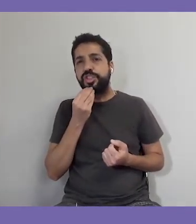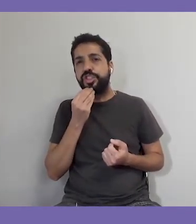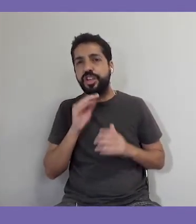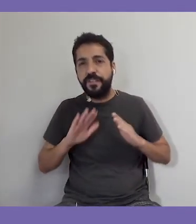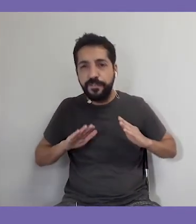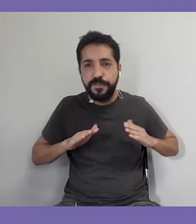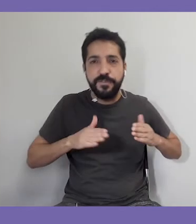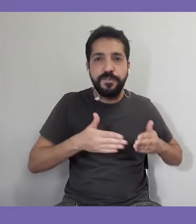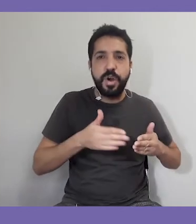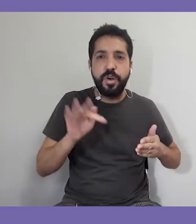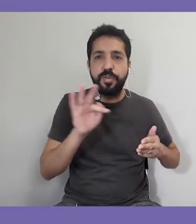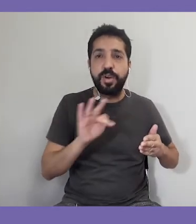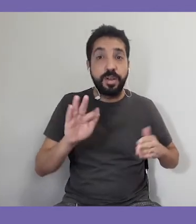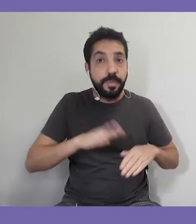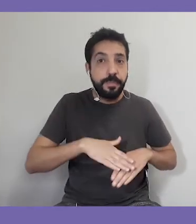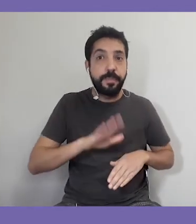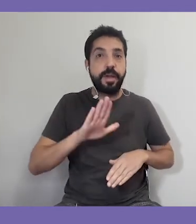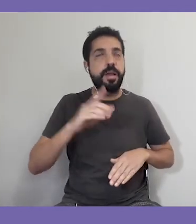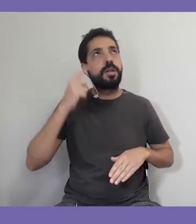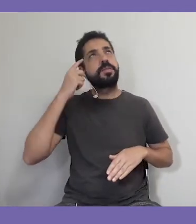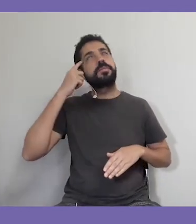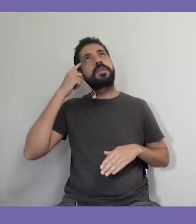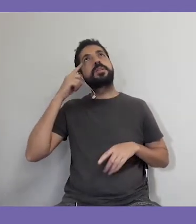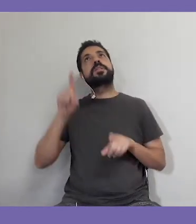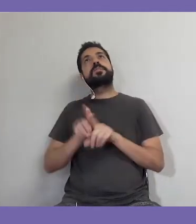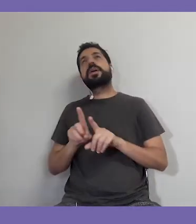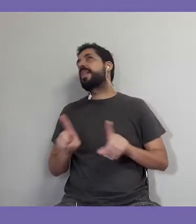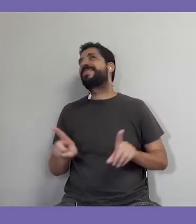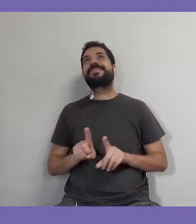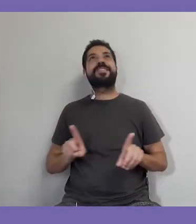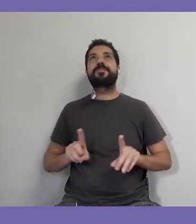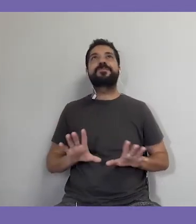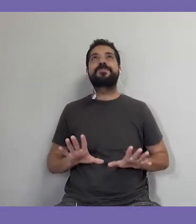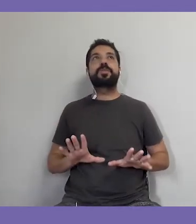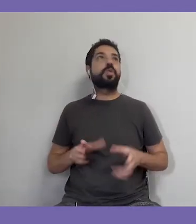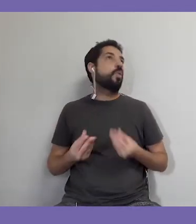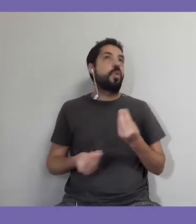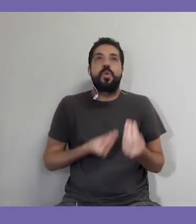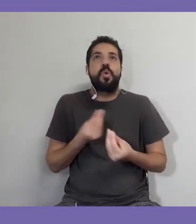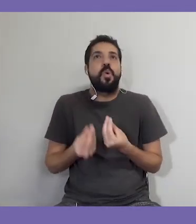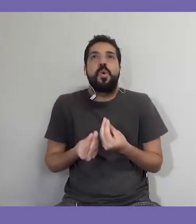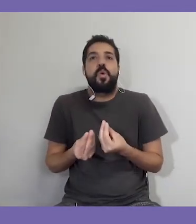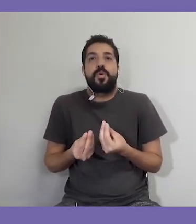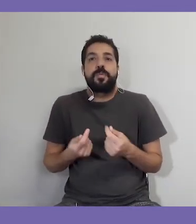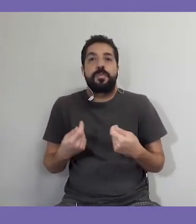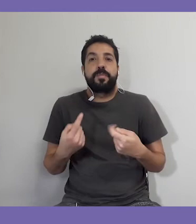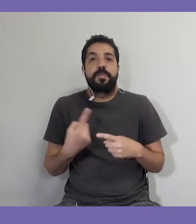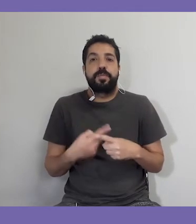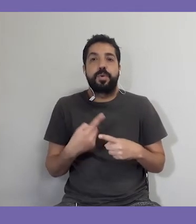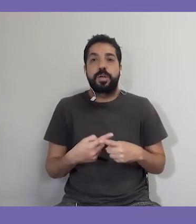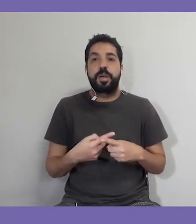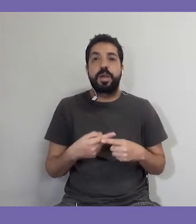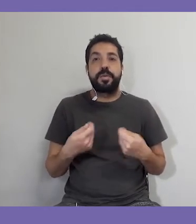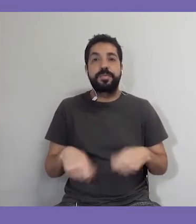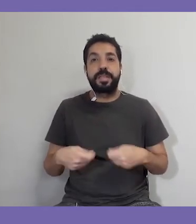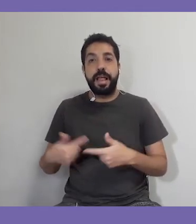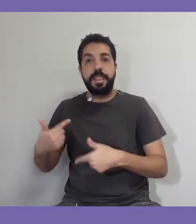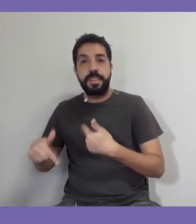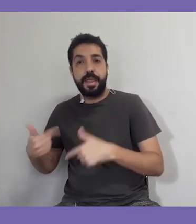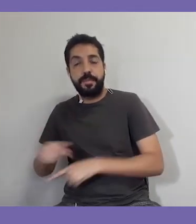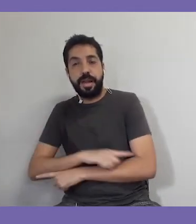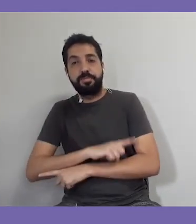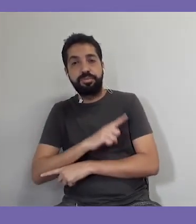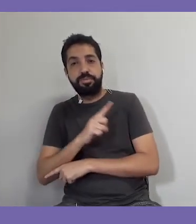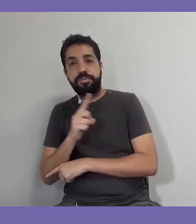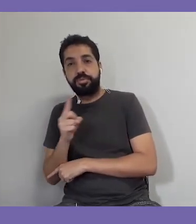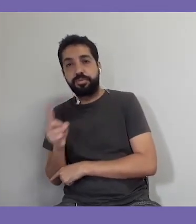dedicado mais à universidade? Aí na mesma hora eu paro e penso que não, né? Não tinha como eu me dedicar mais, porque eu tinha que pensar